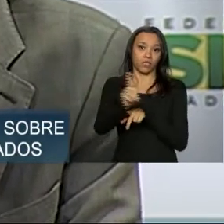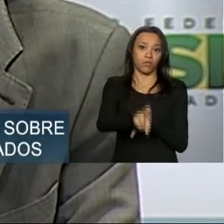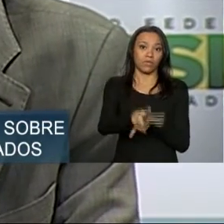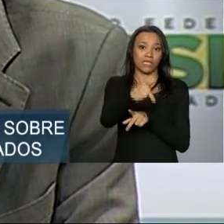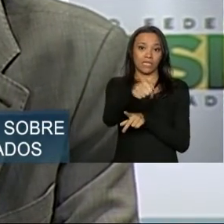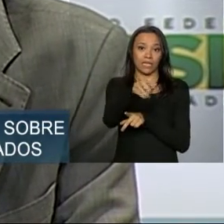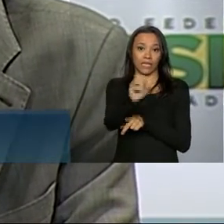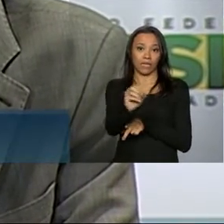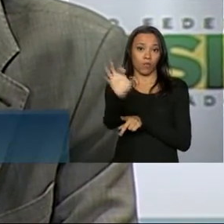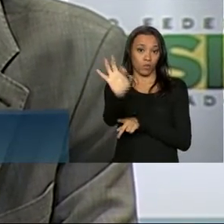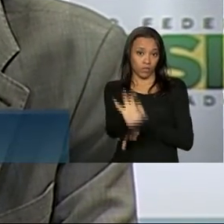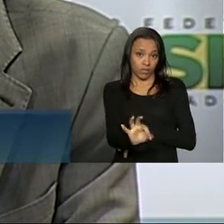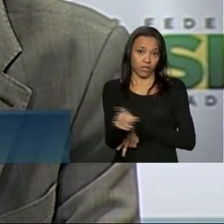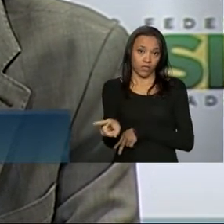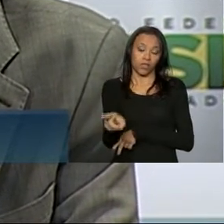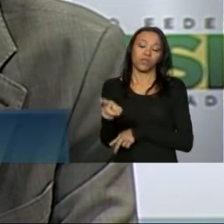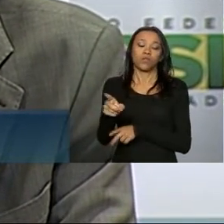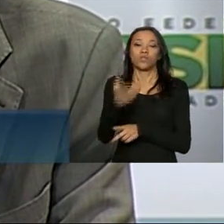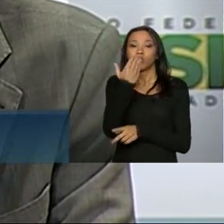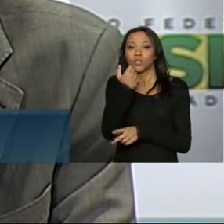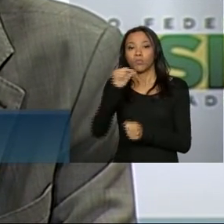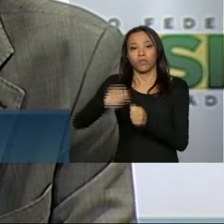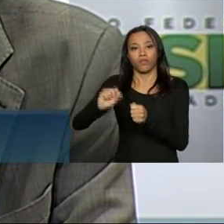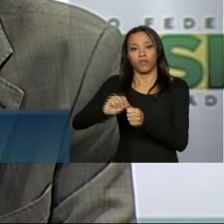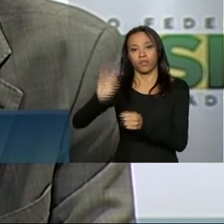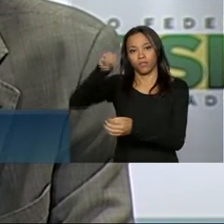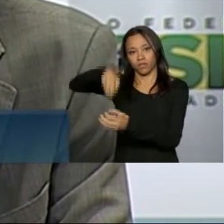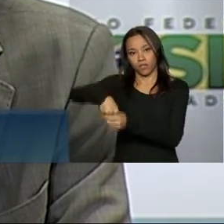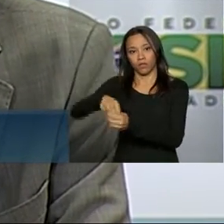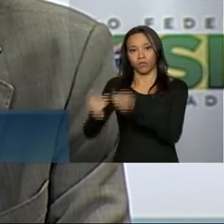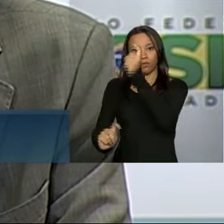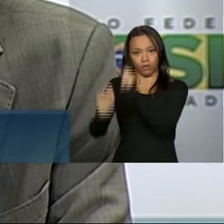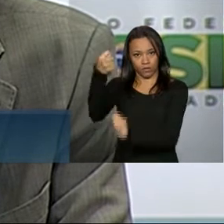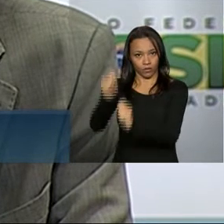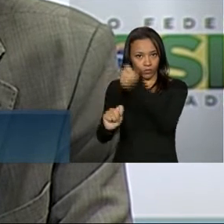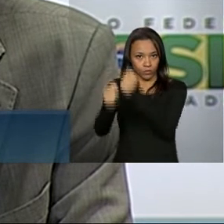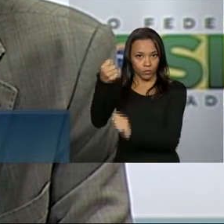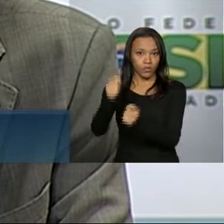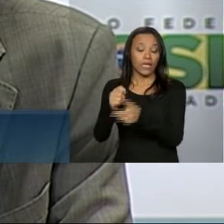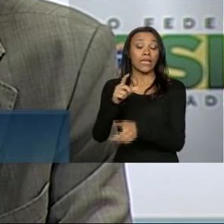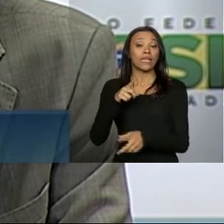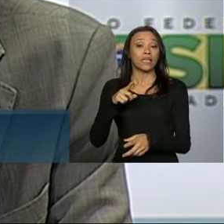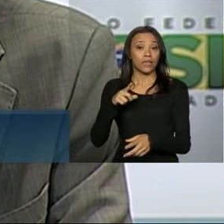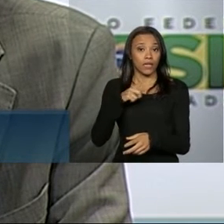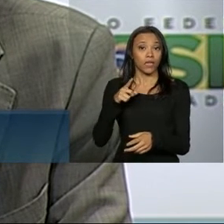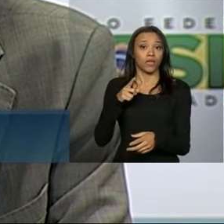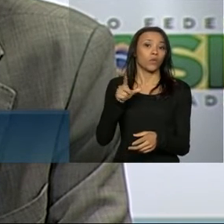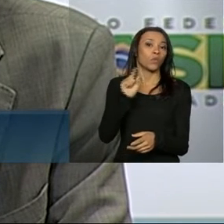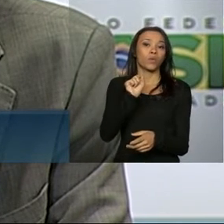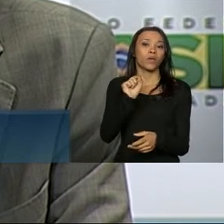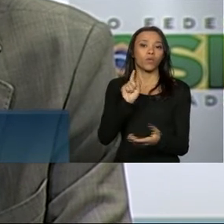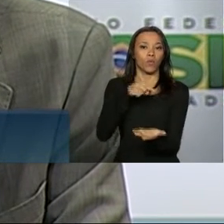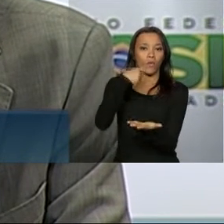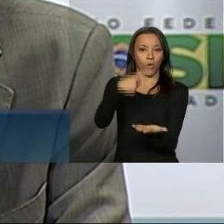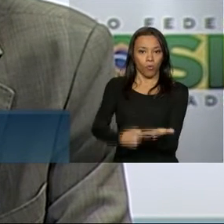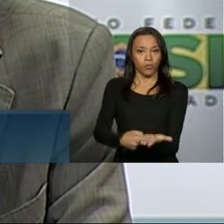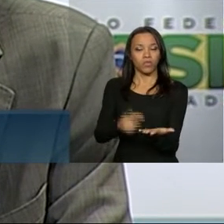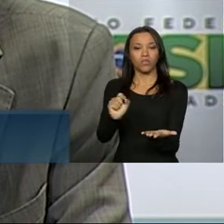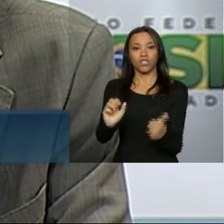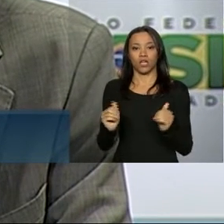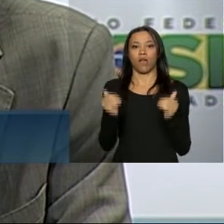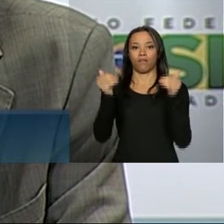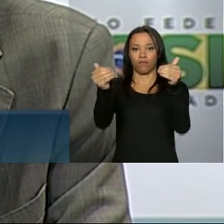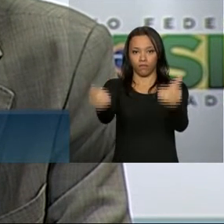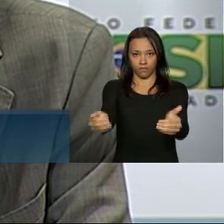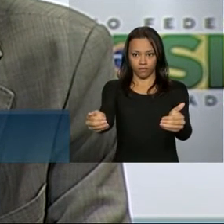da produção de alimentos industrializados. Existe um compromisso de avançar